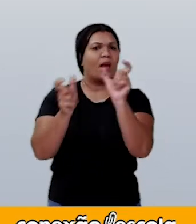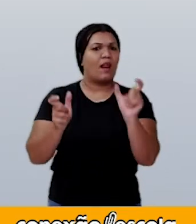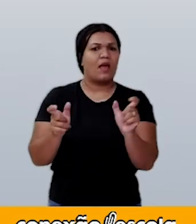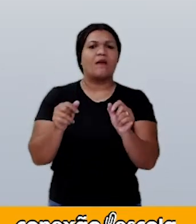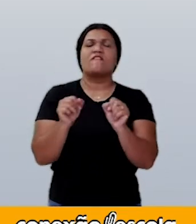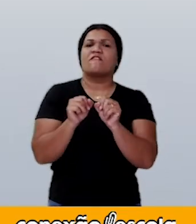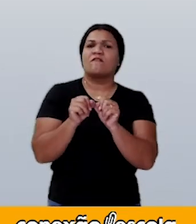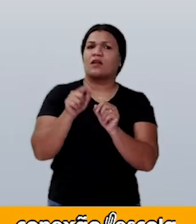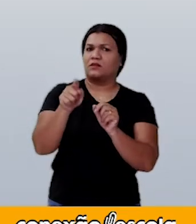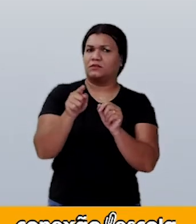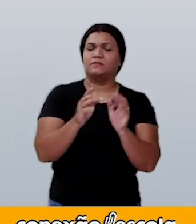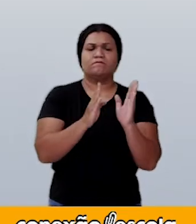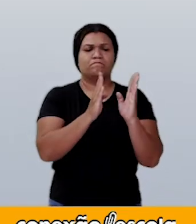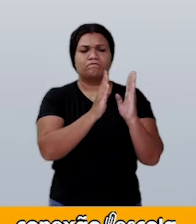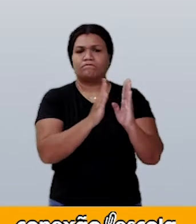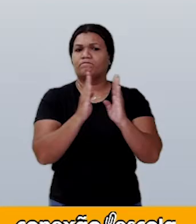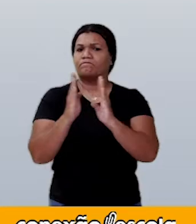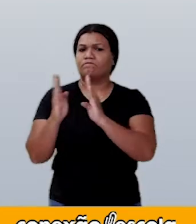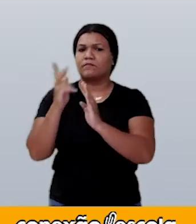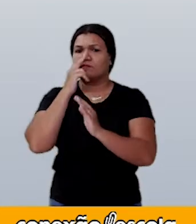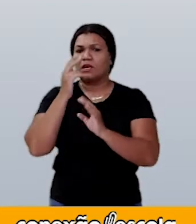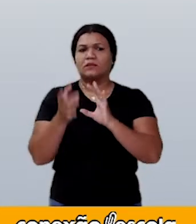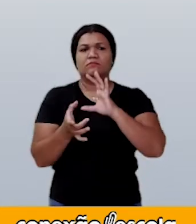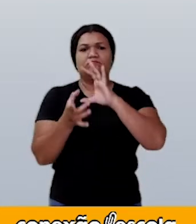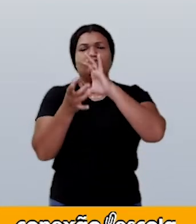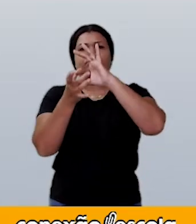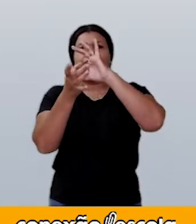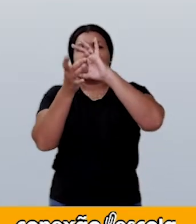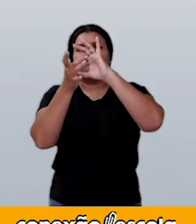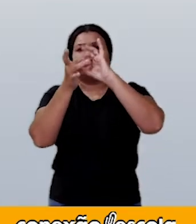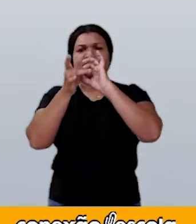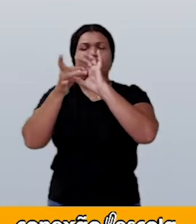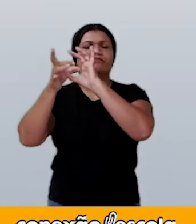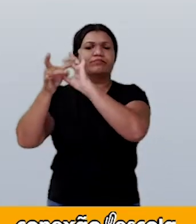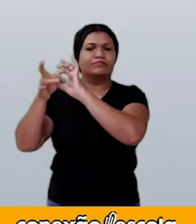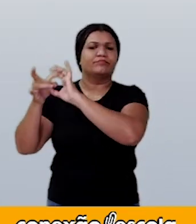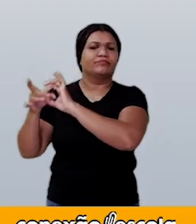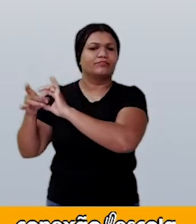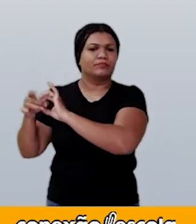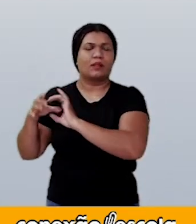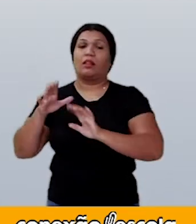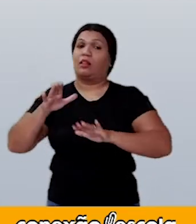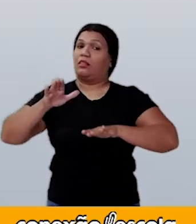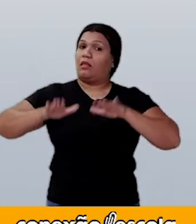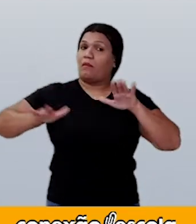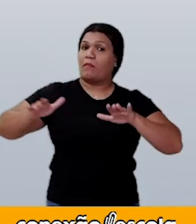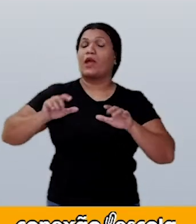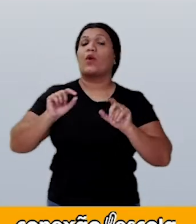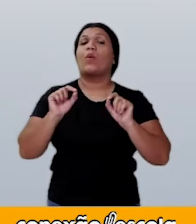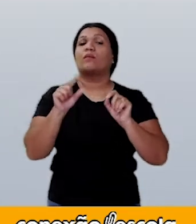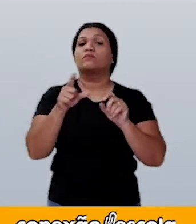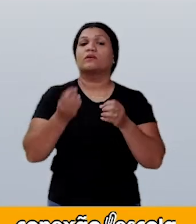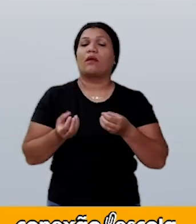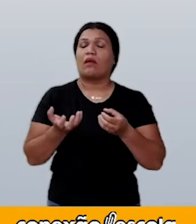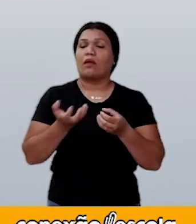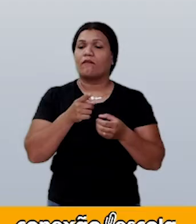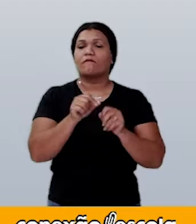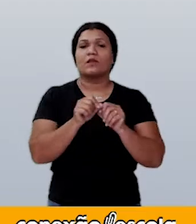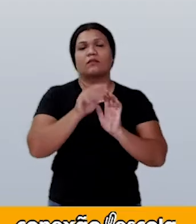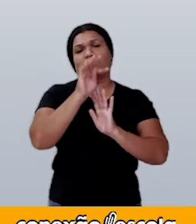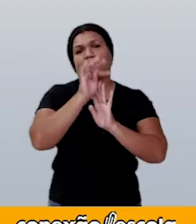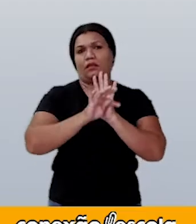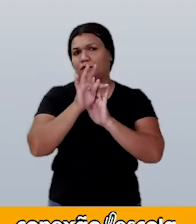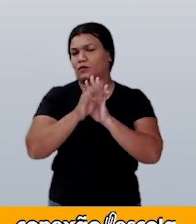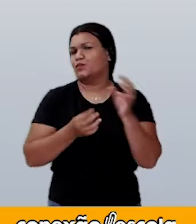com que essas partes se conectem a depender do efeito de sentido que você quer produzir naquele